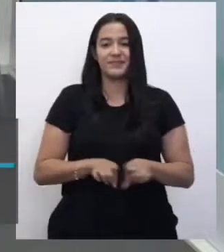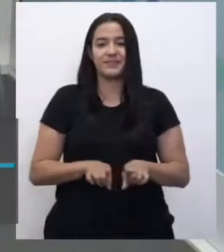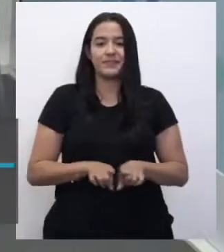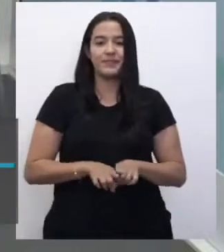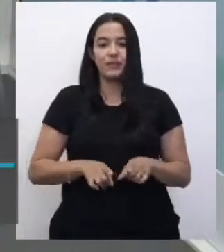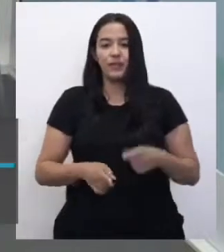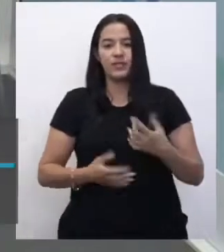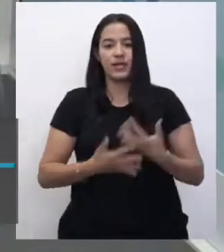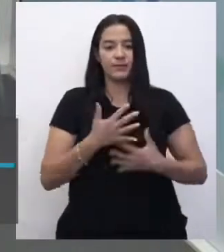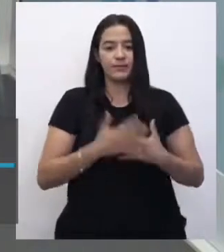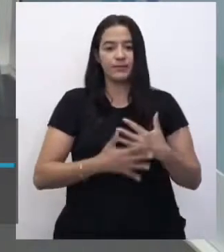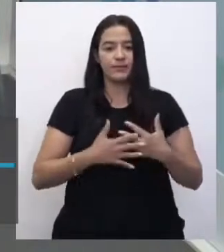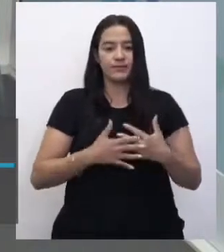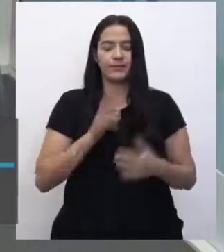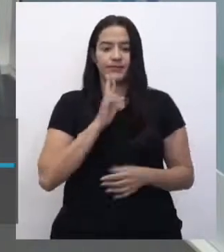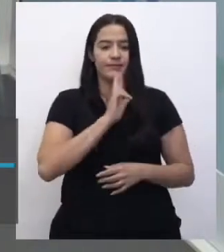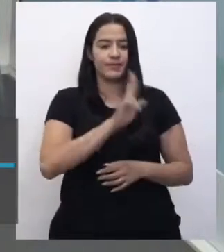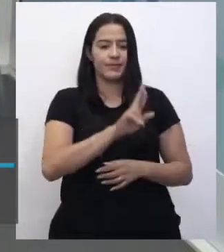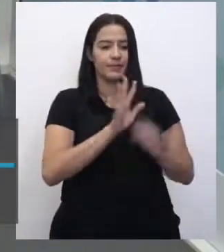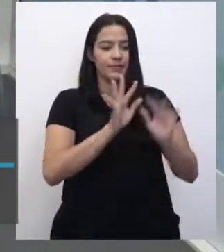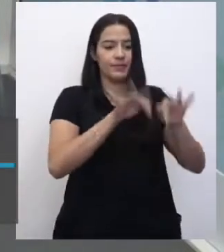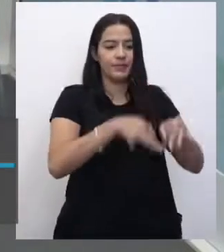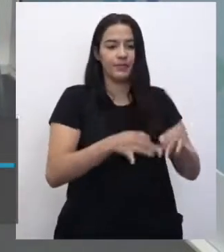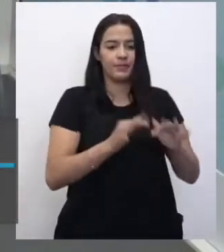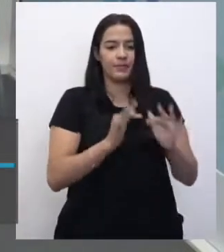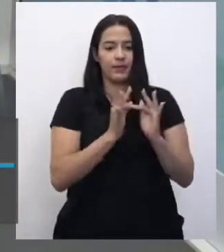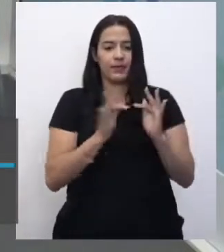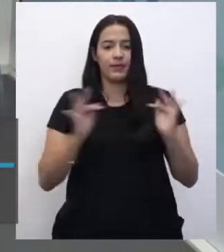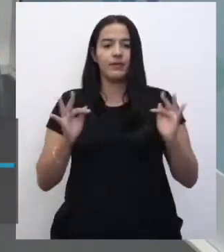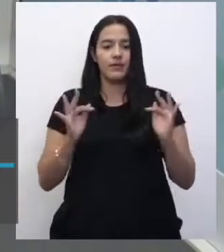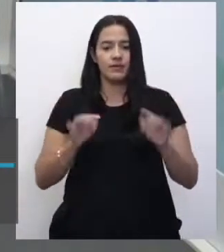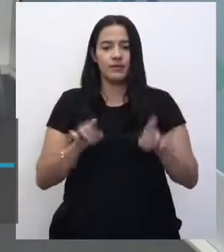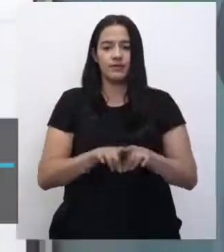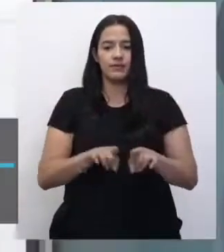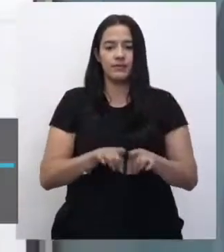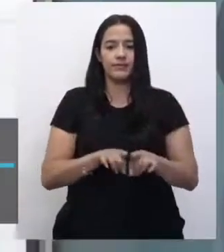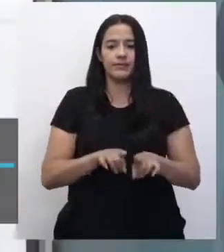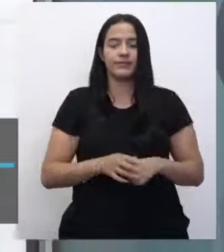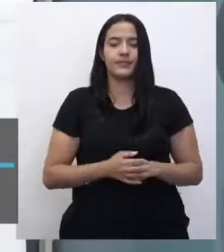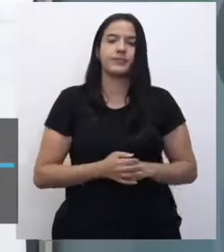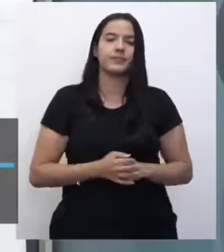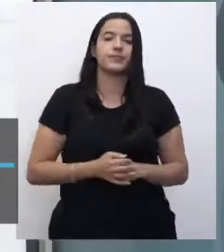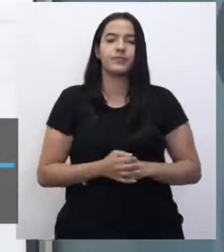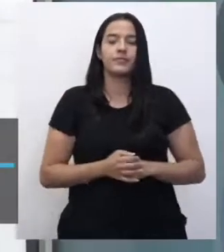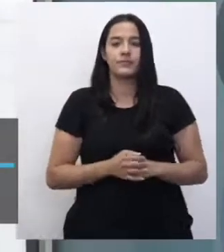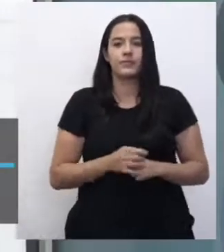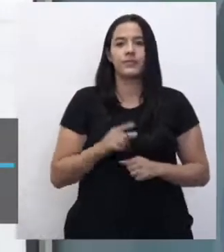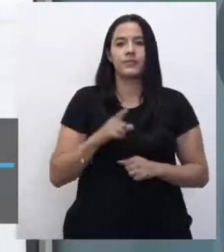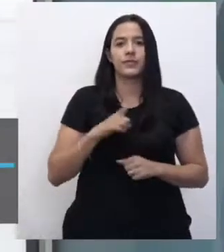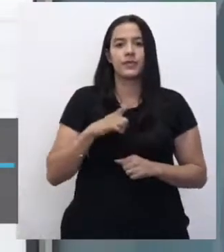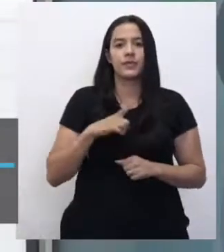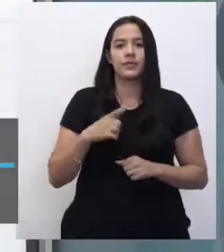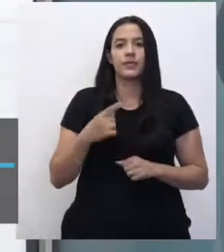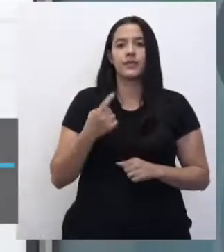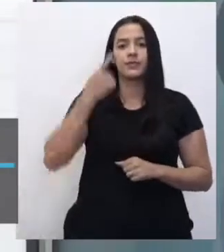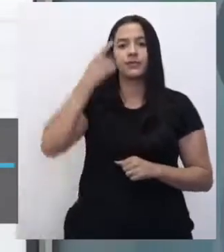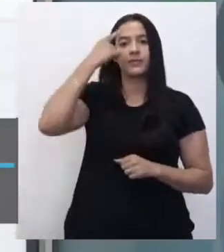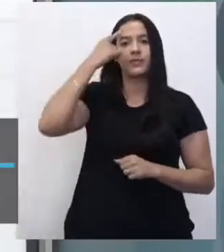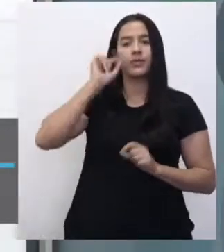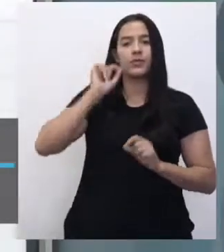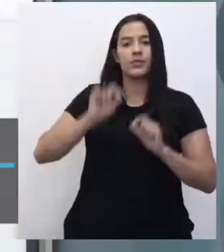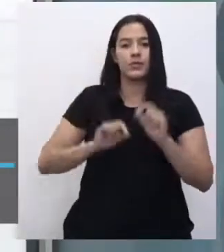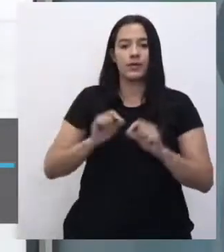colocam ER no final. Acho que são os que mais... Gooder. Gooder, pois é. Better. É irregular. Tem que lembrar que eles